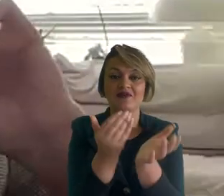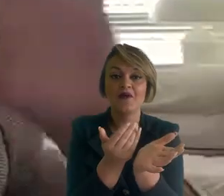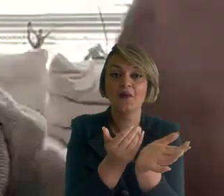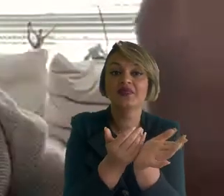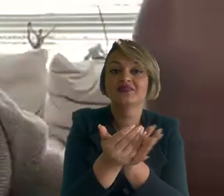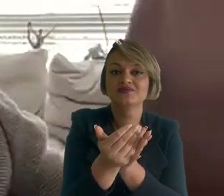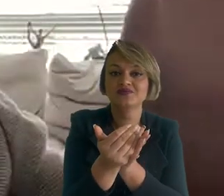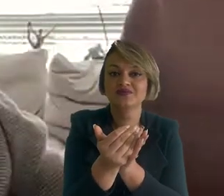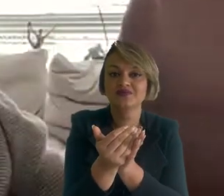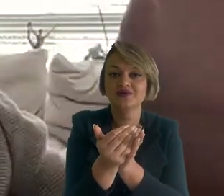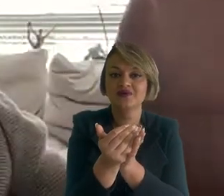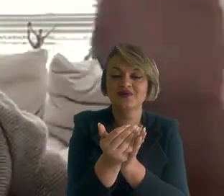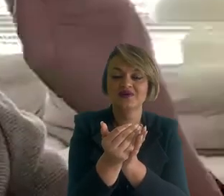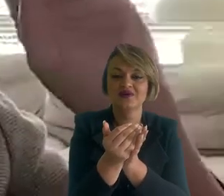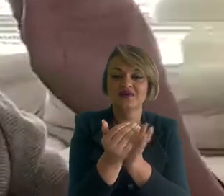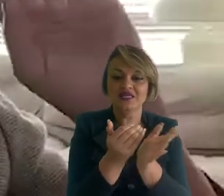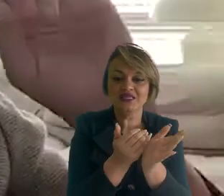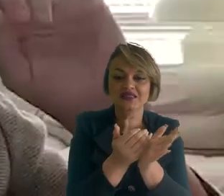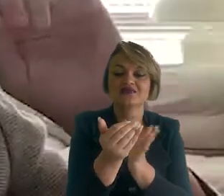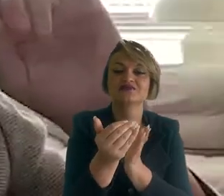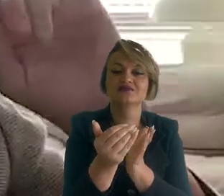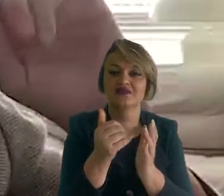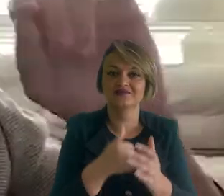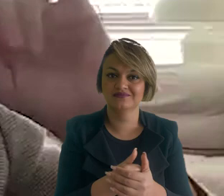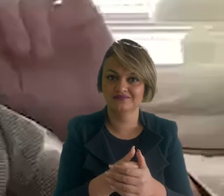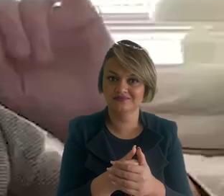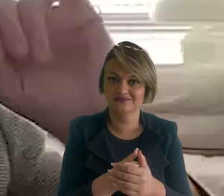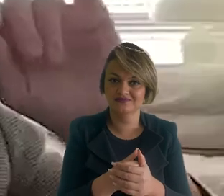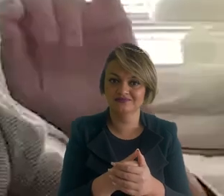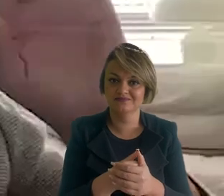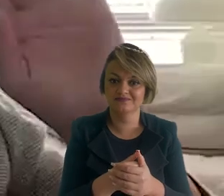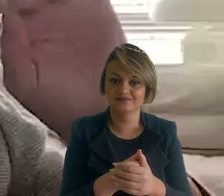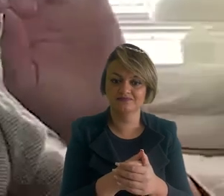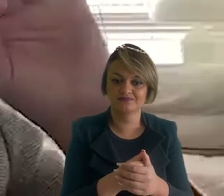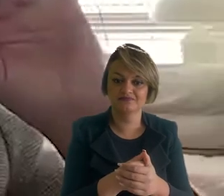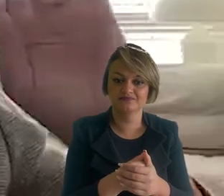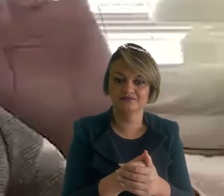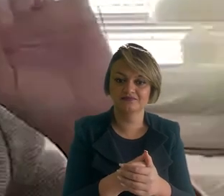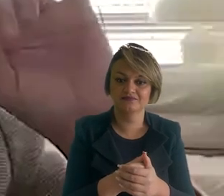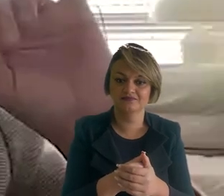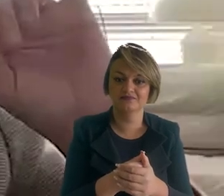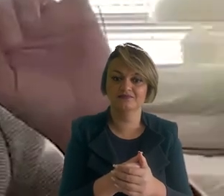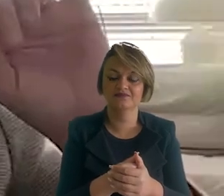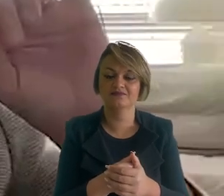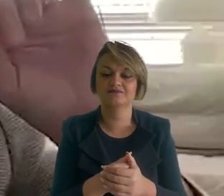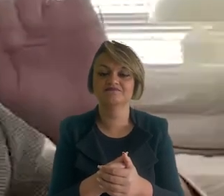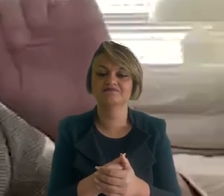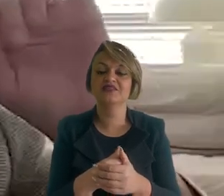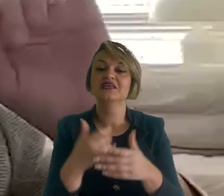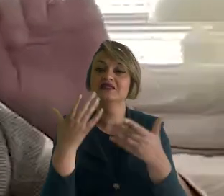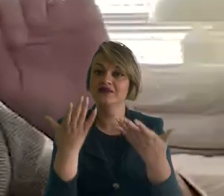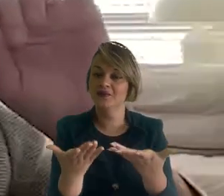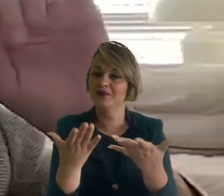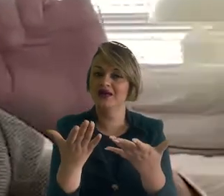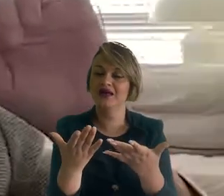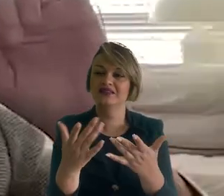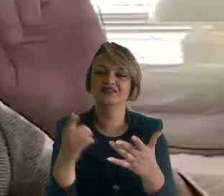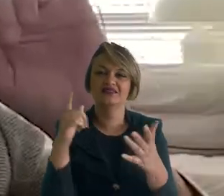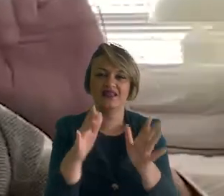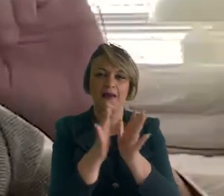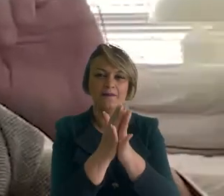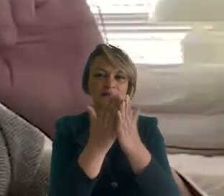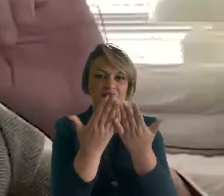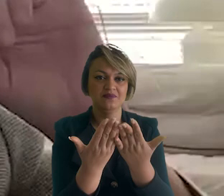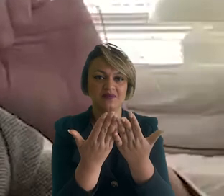já dizia que no começo era o verbo o verbo era Deus e o verbo estava com Deus essa frase ela